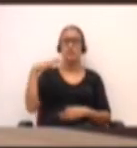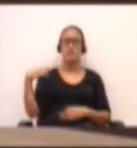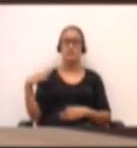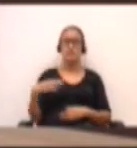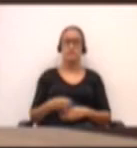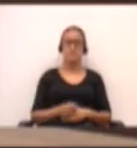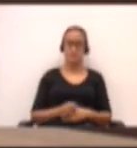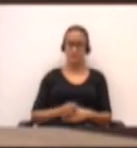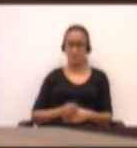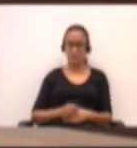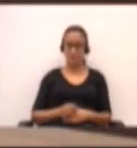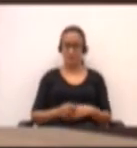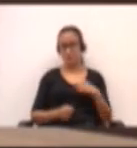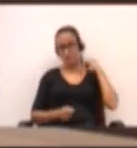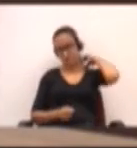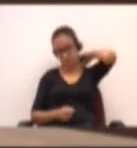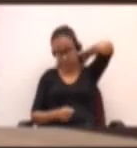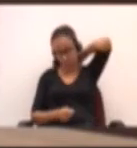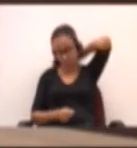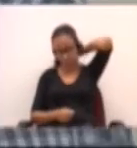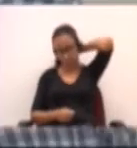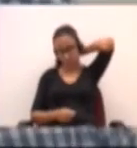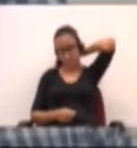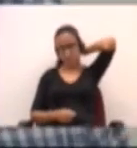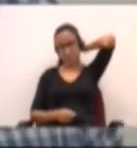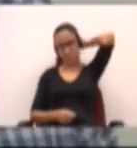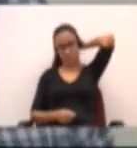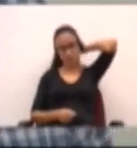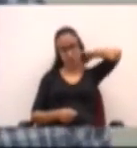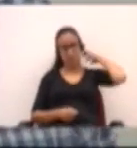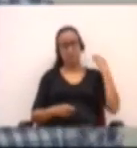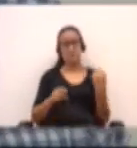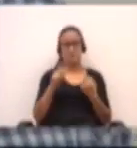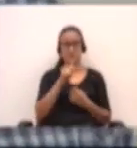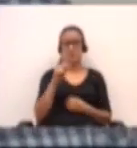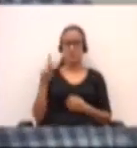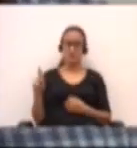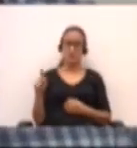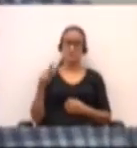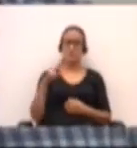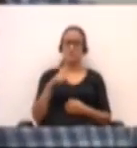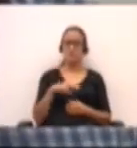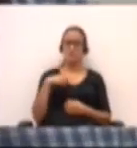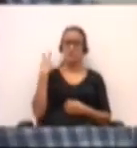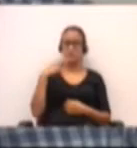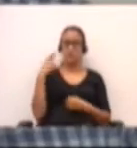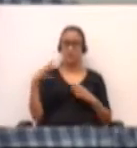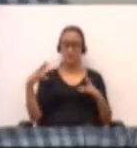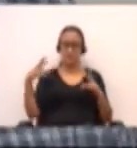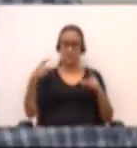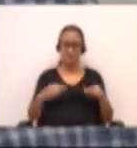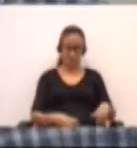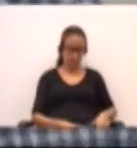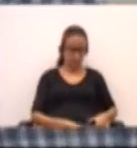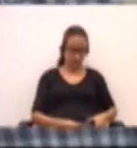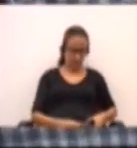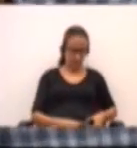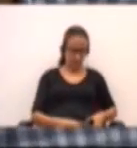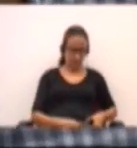Andrade. Senhor presidente, as senhoras vereadoras, os senhores vereadores, pessoal que nos